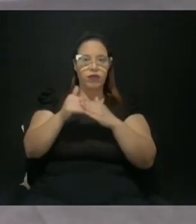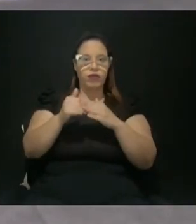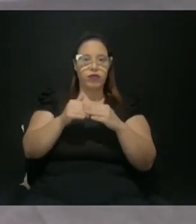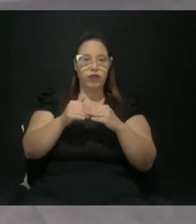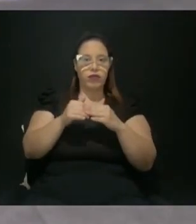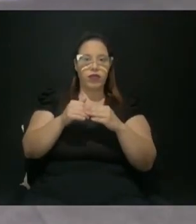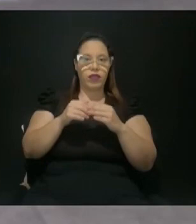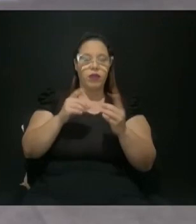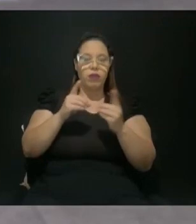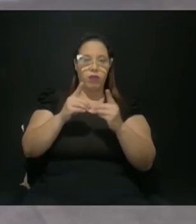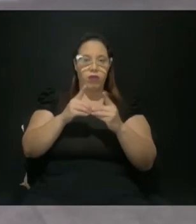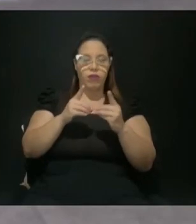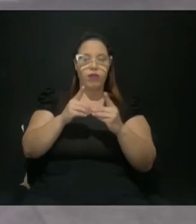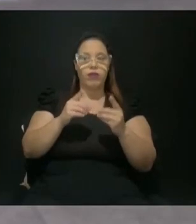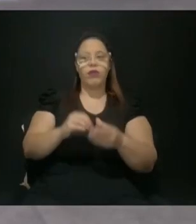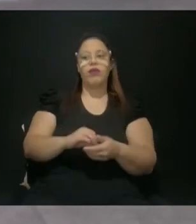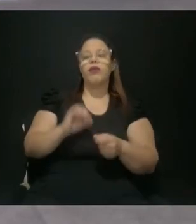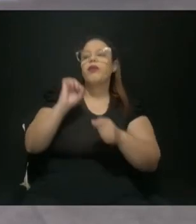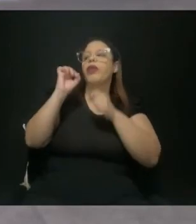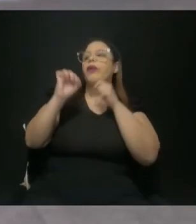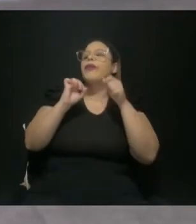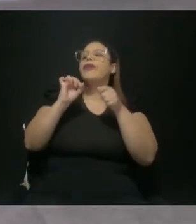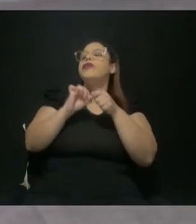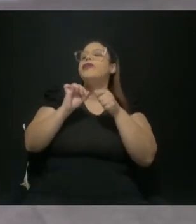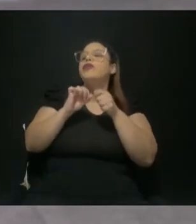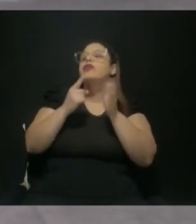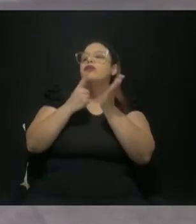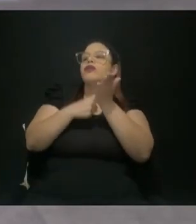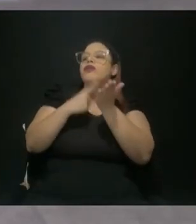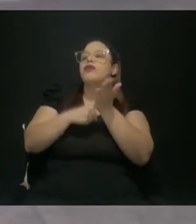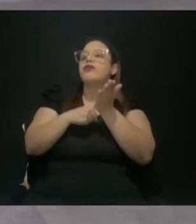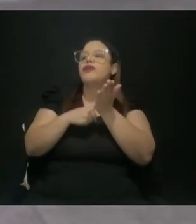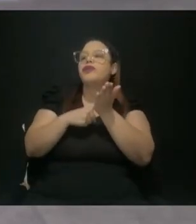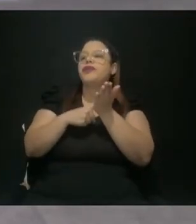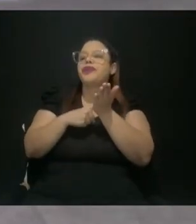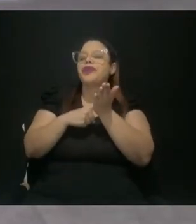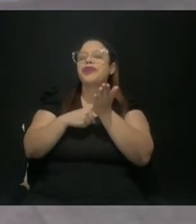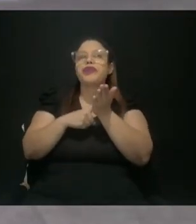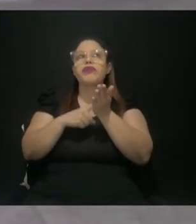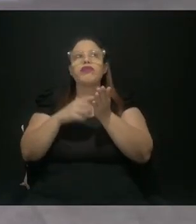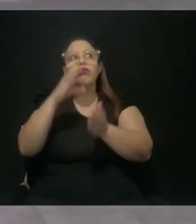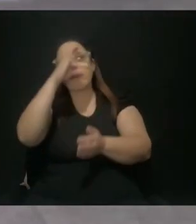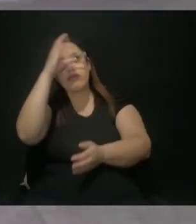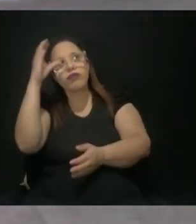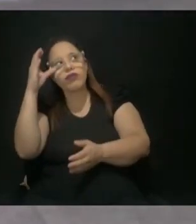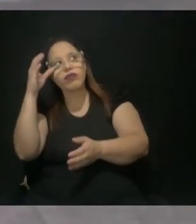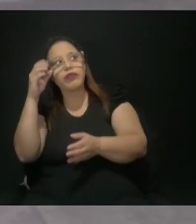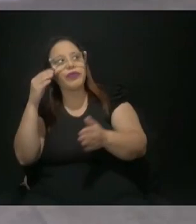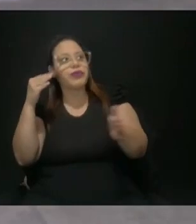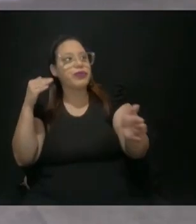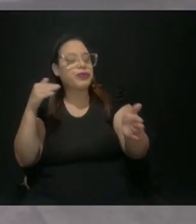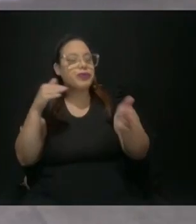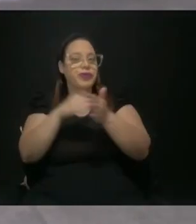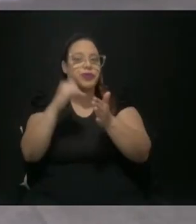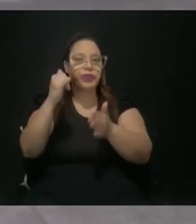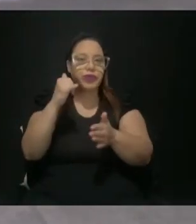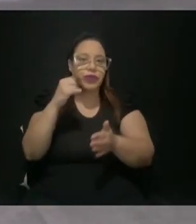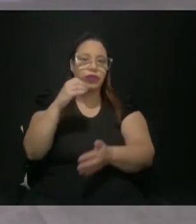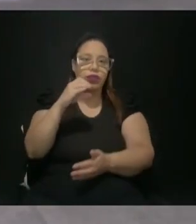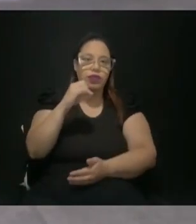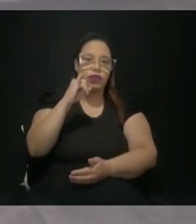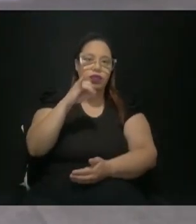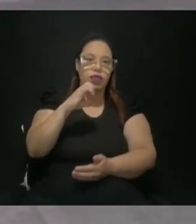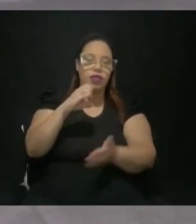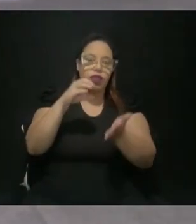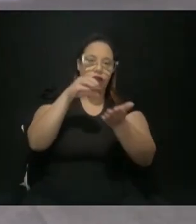atendimento. E como que o pessoal faz para fazer esse agendamento, Éder? O consumidor ele precisa entrar em contato aqui com o SIC Vida Nova.